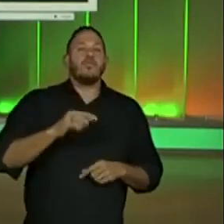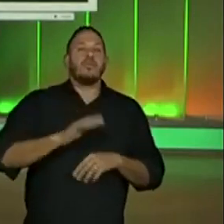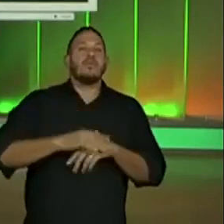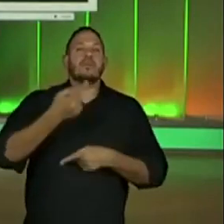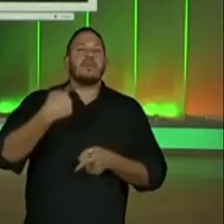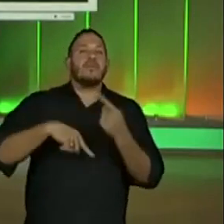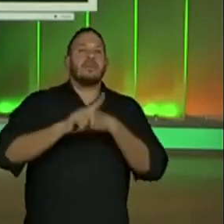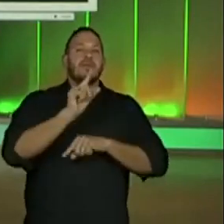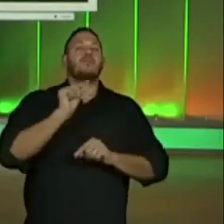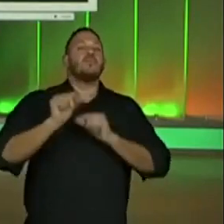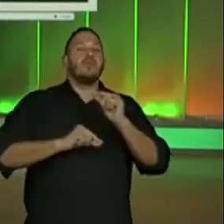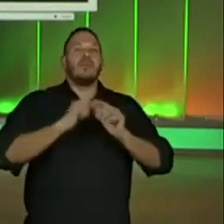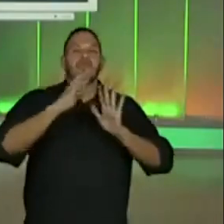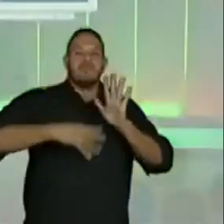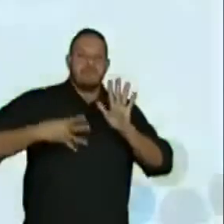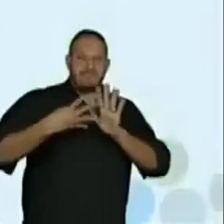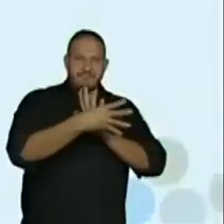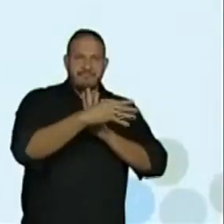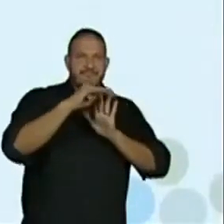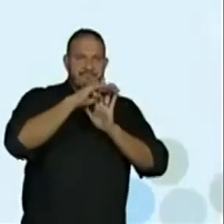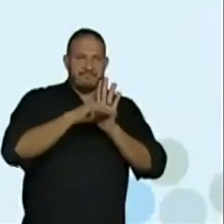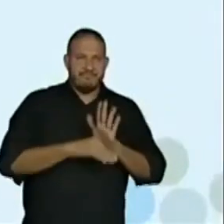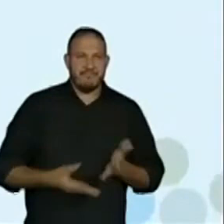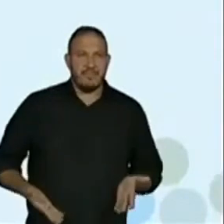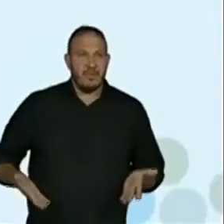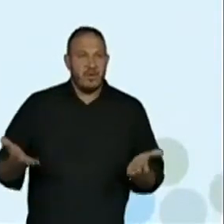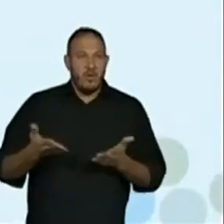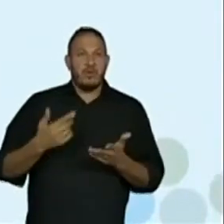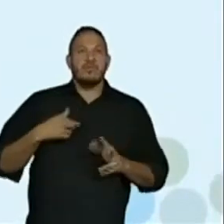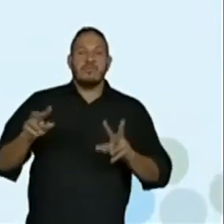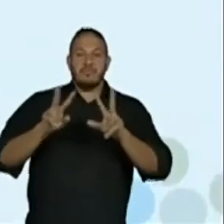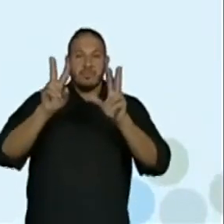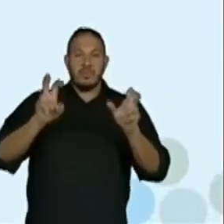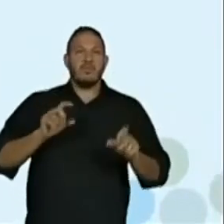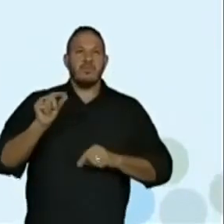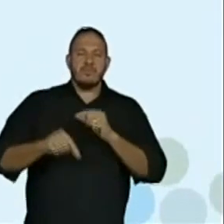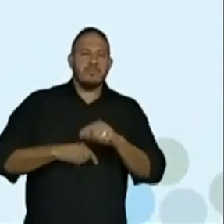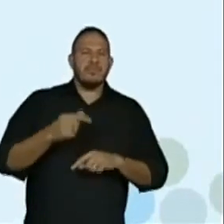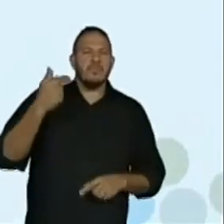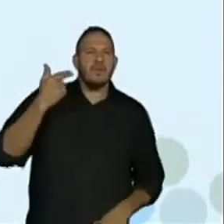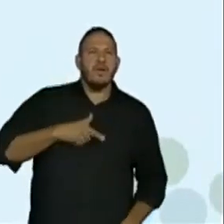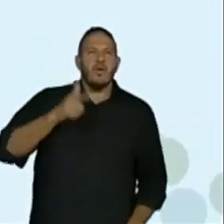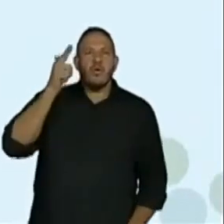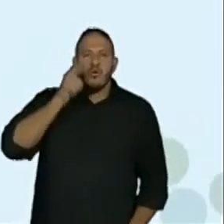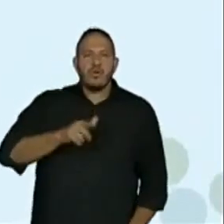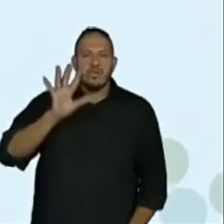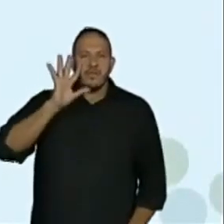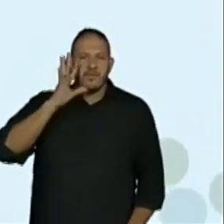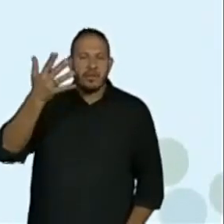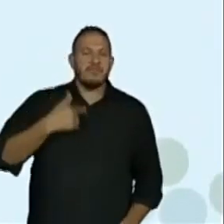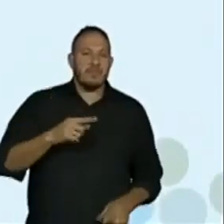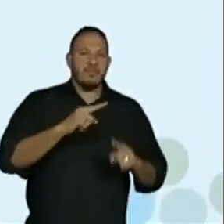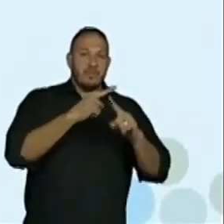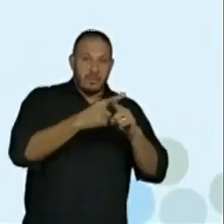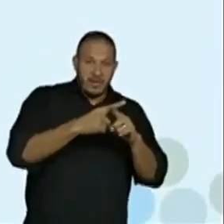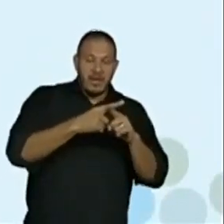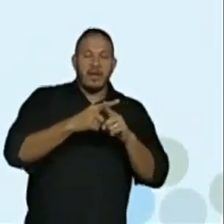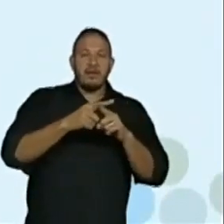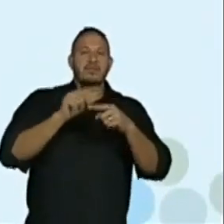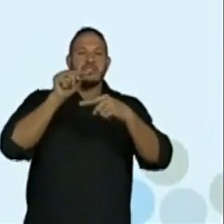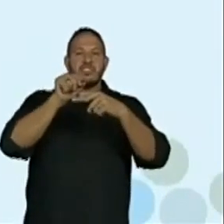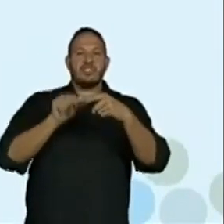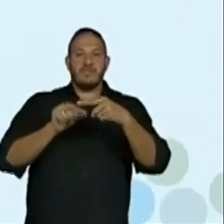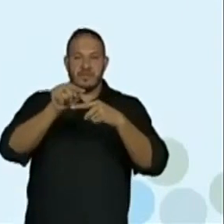do currículo paulista. O título da aula é Resolver, Multiplicar e Dividir. A